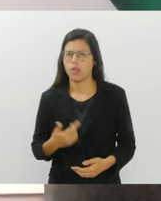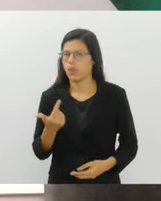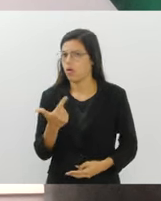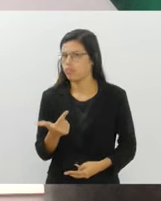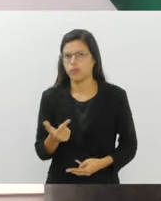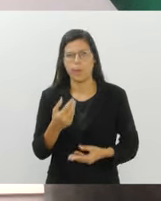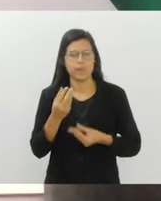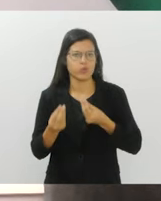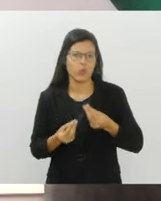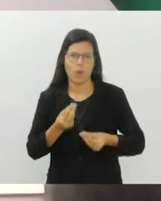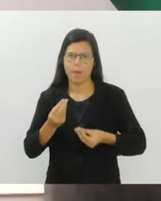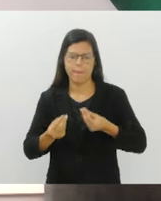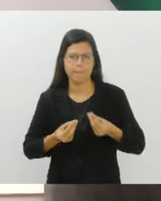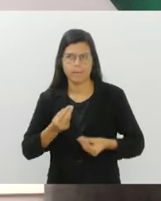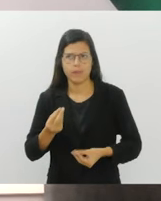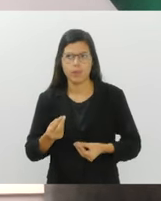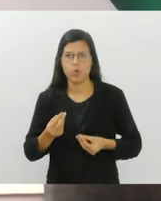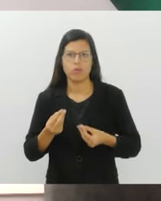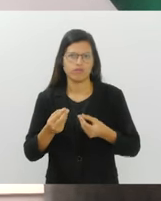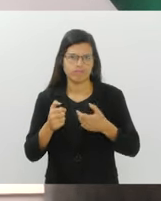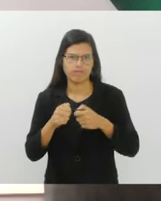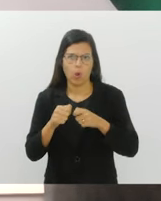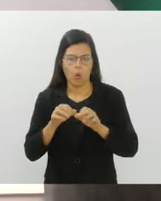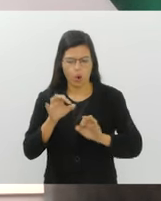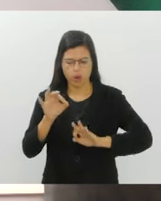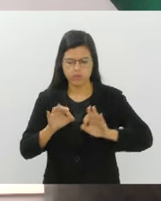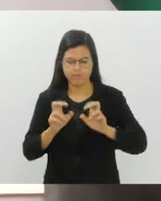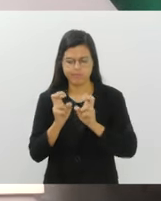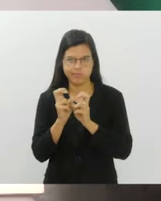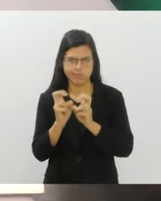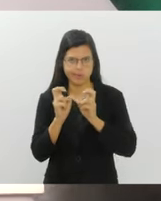condições de tocar a malha ferroviária, e